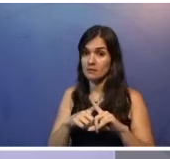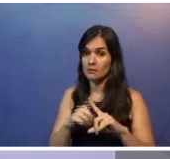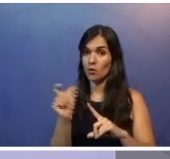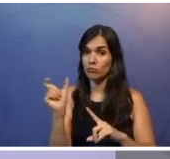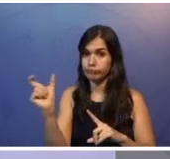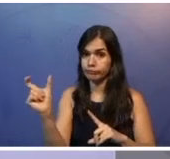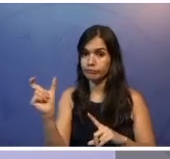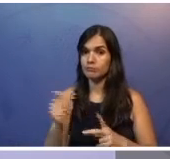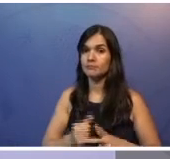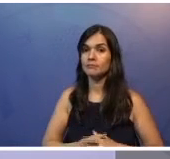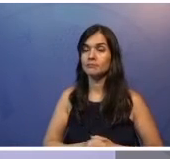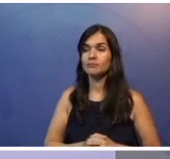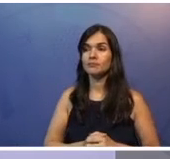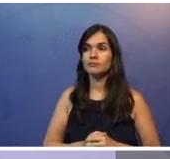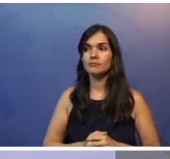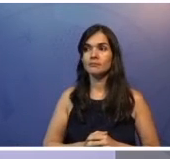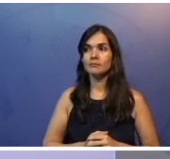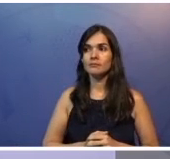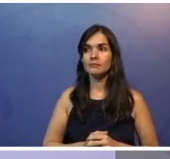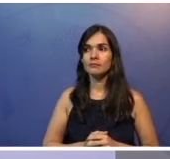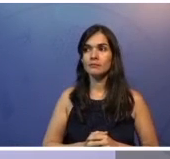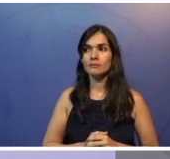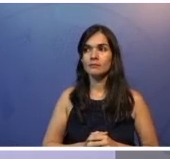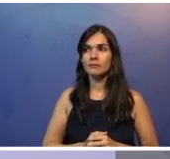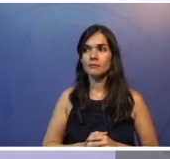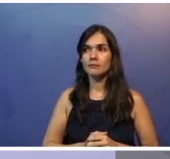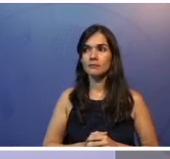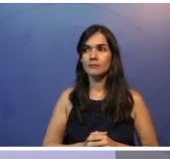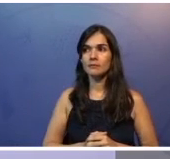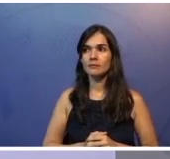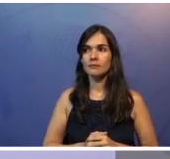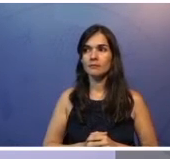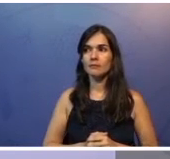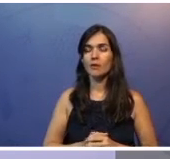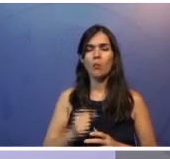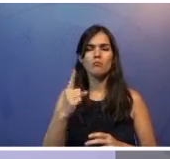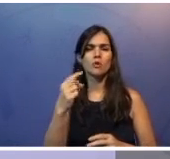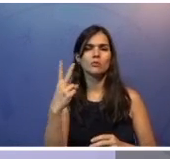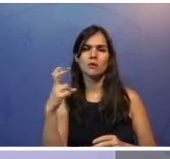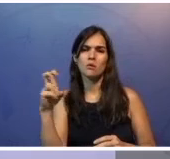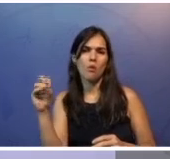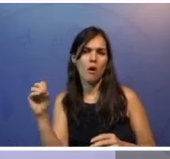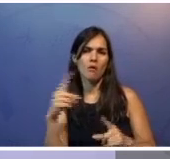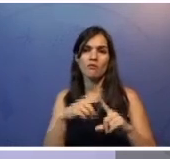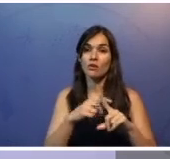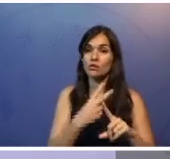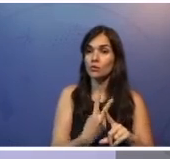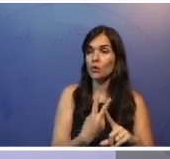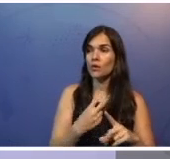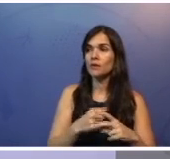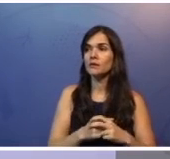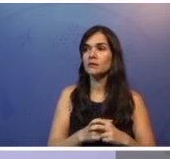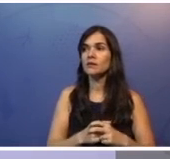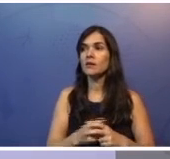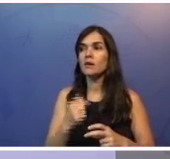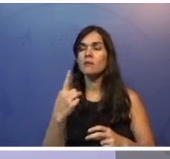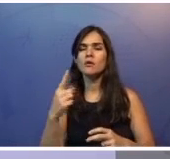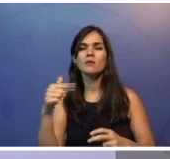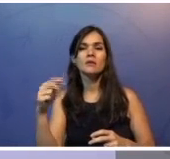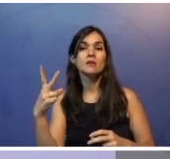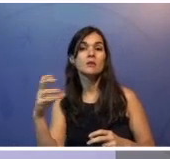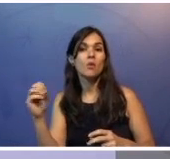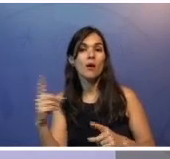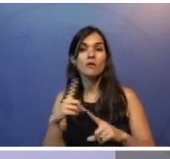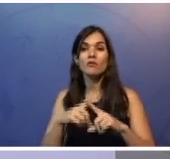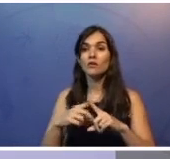quatro vezes 750 que está aqui 1250 vezes 2 tá aqui 1.750 vezes 2